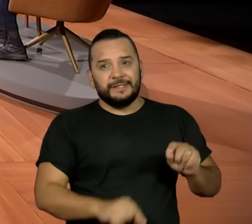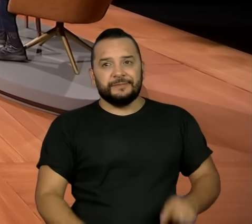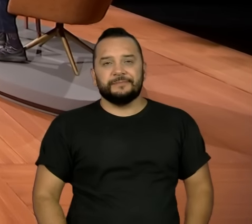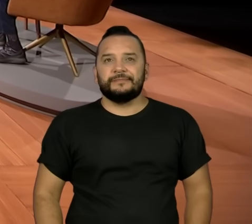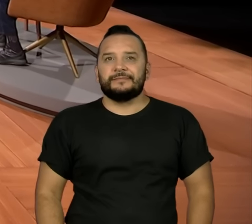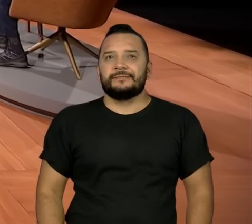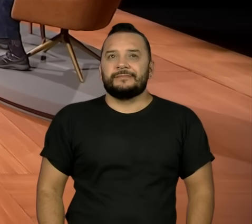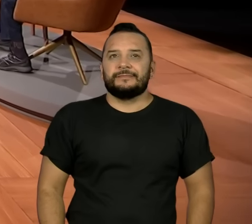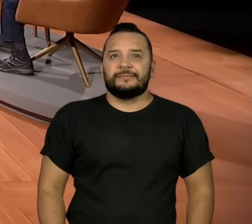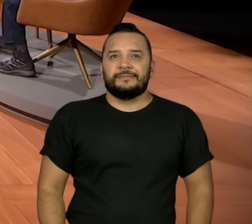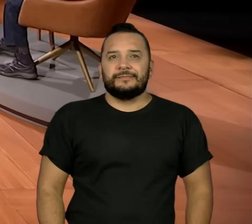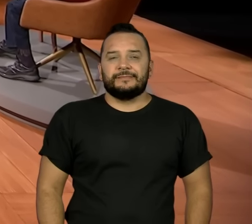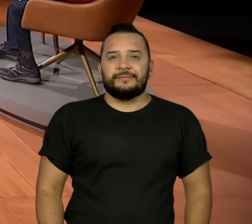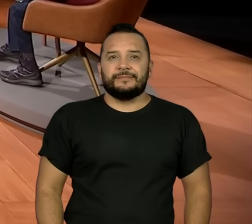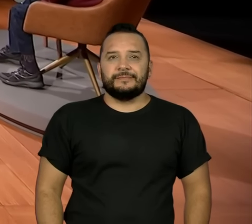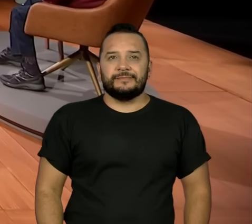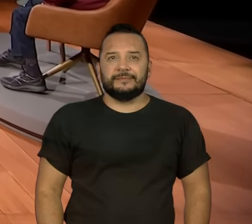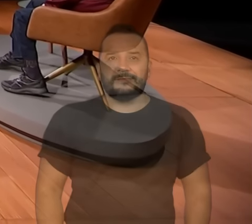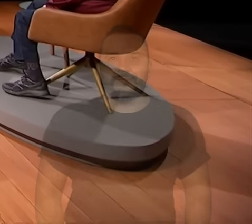ver o que é.